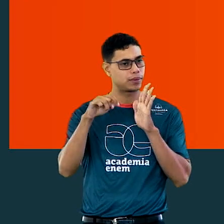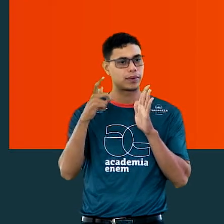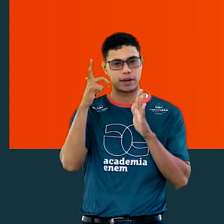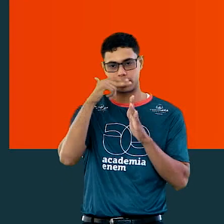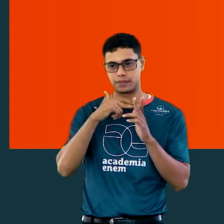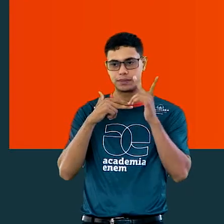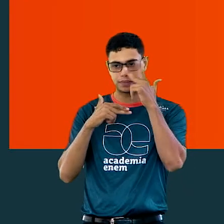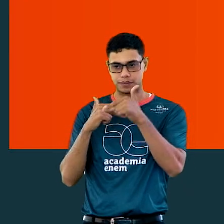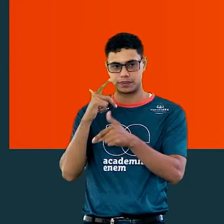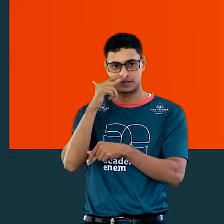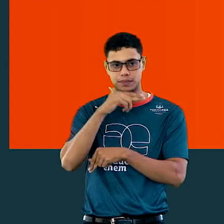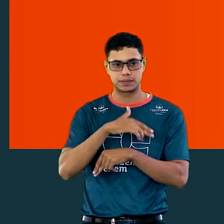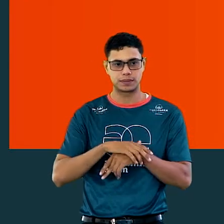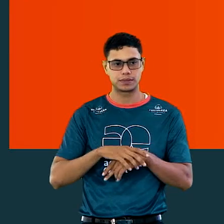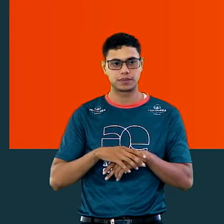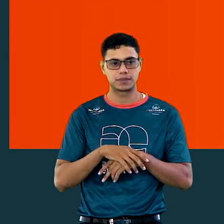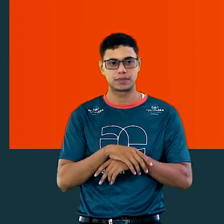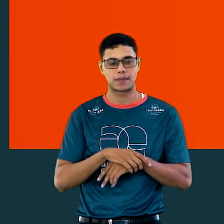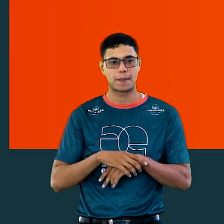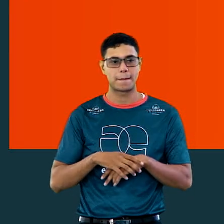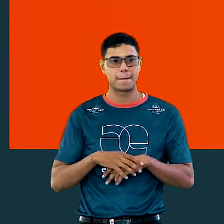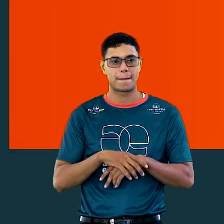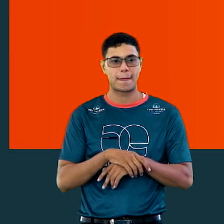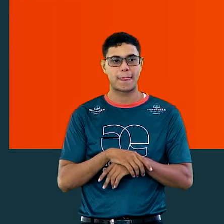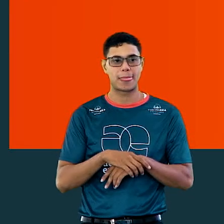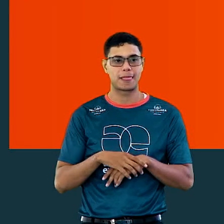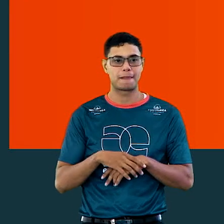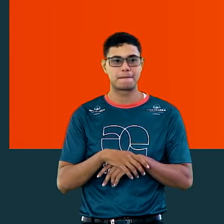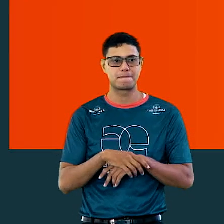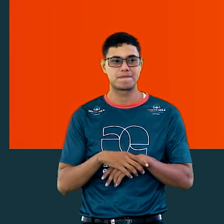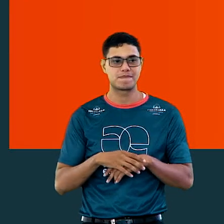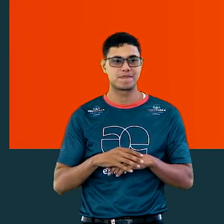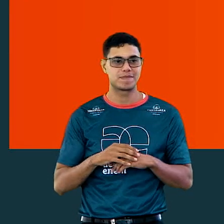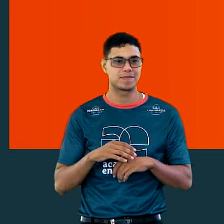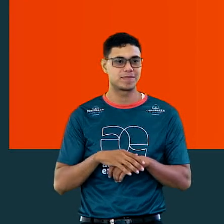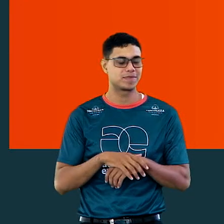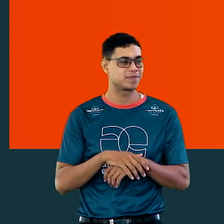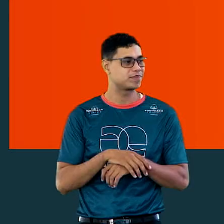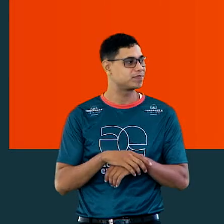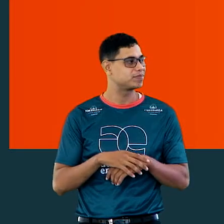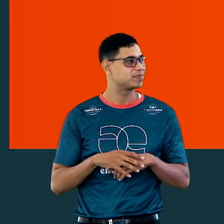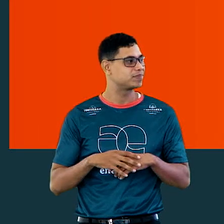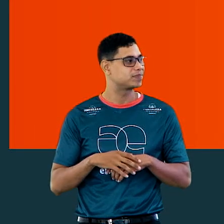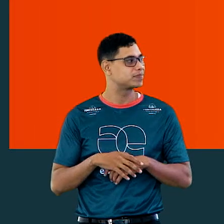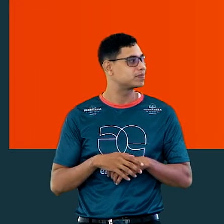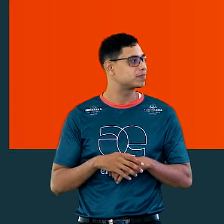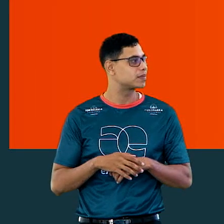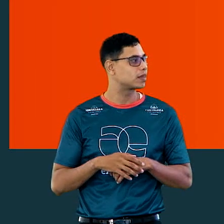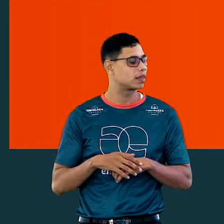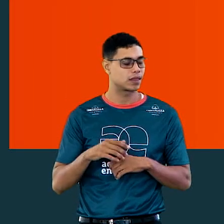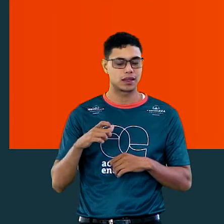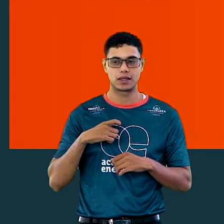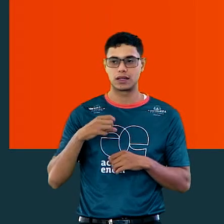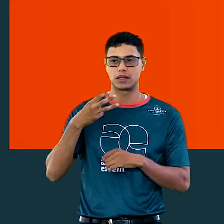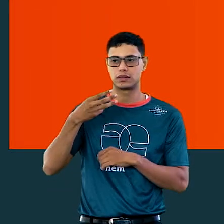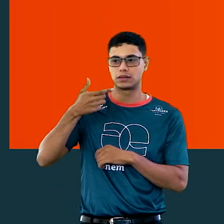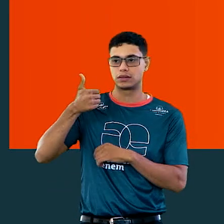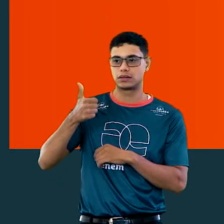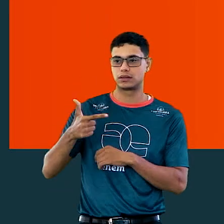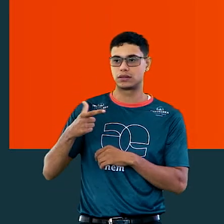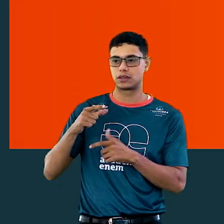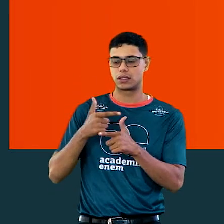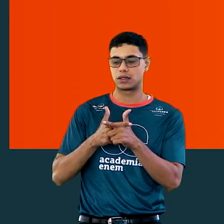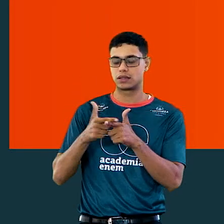repetitivos. Ok, pessoal? Vamos lá. Então, nós temos que essa resistência, dividindo 312 por